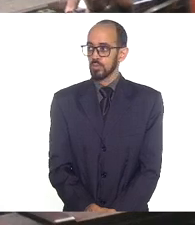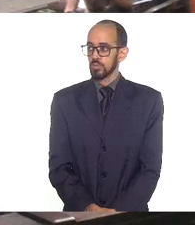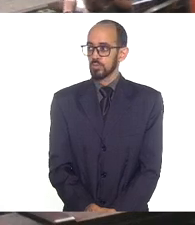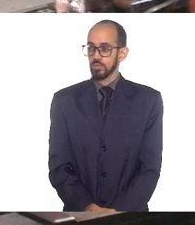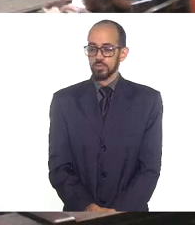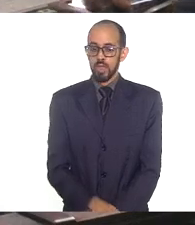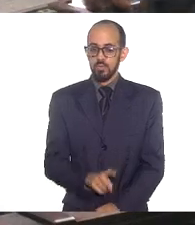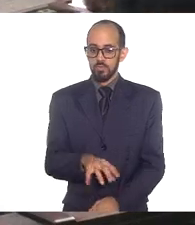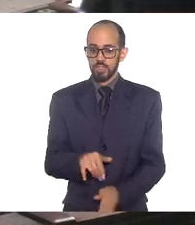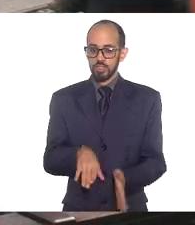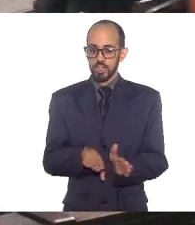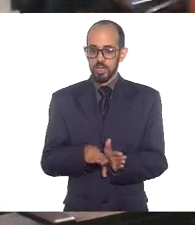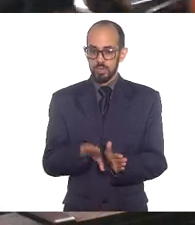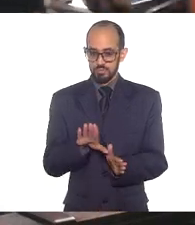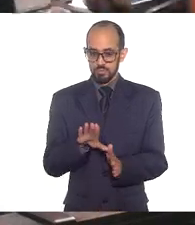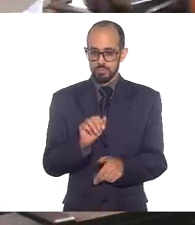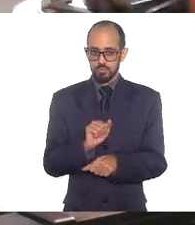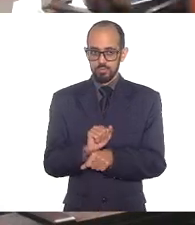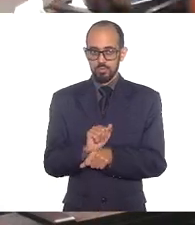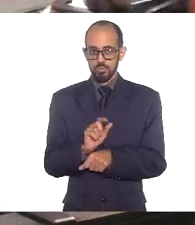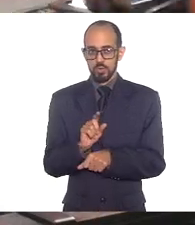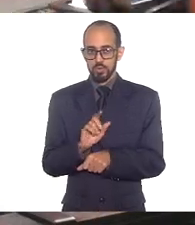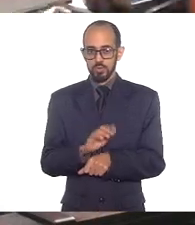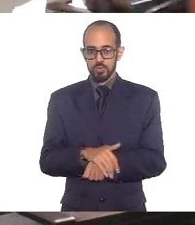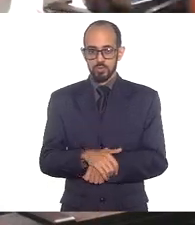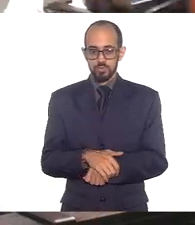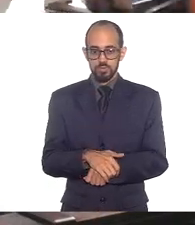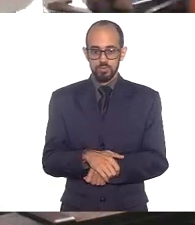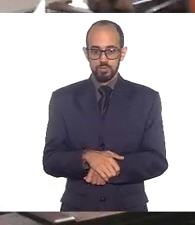já tá chegando já